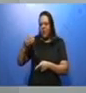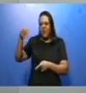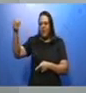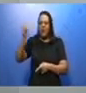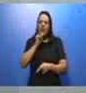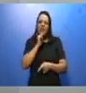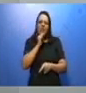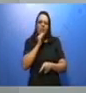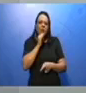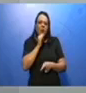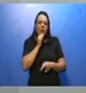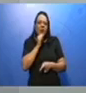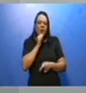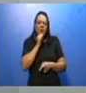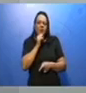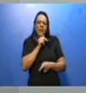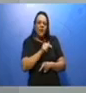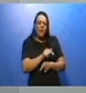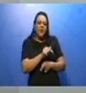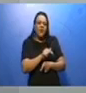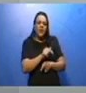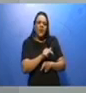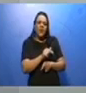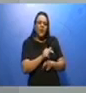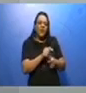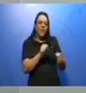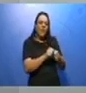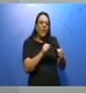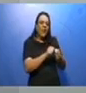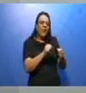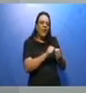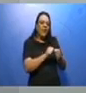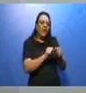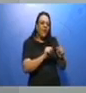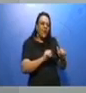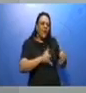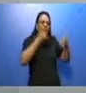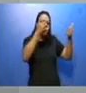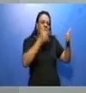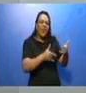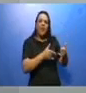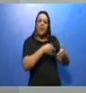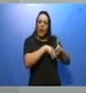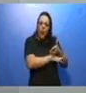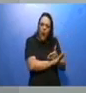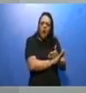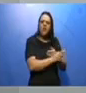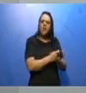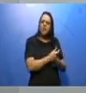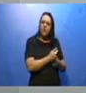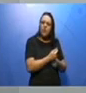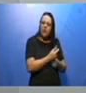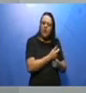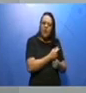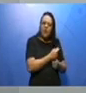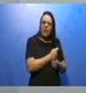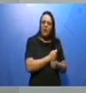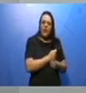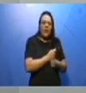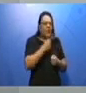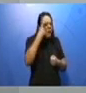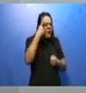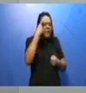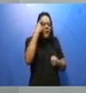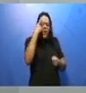você vai vestir, ou você quer ir numa festa. A gente idealiza aquele momento e ele idealizava também. Né? Ele sonhava acordado com